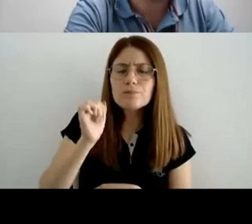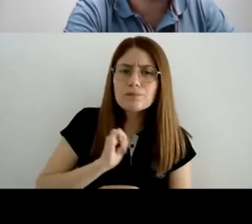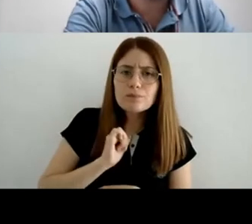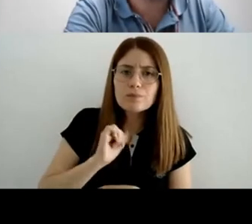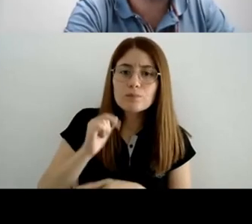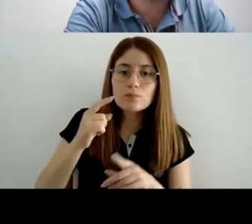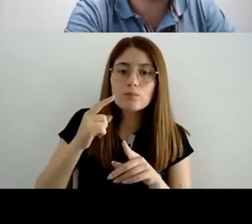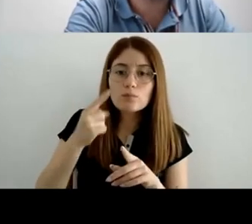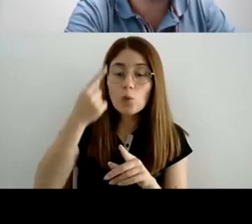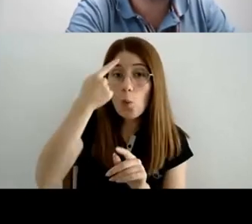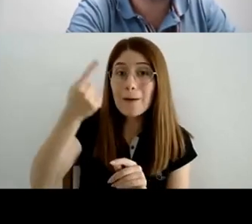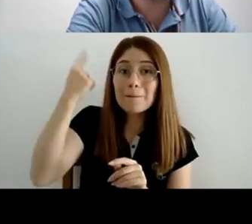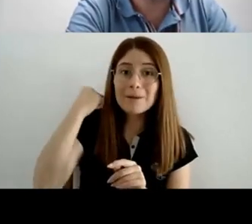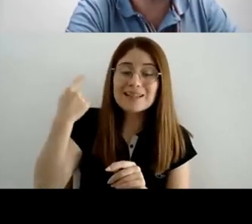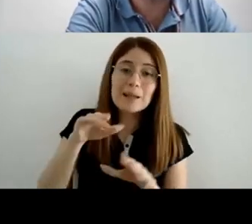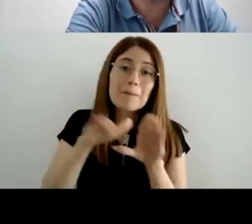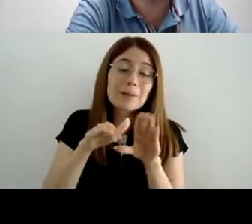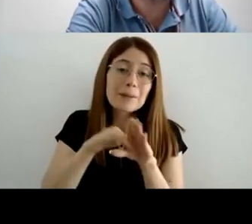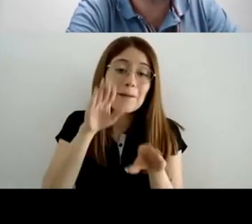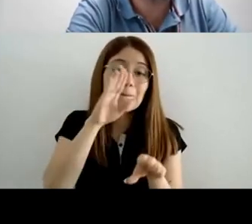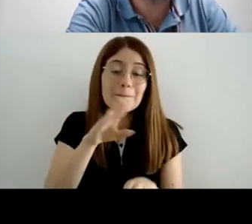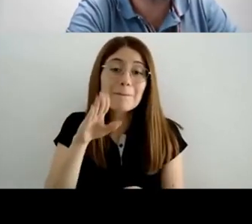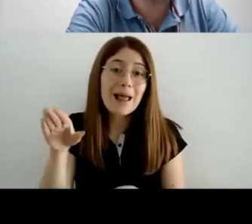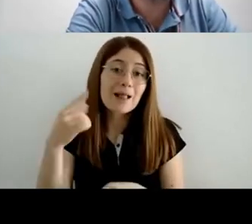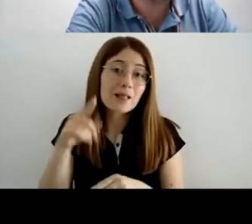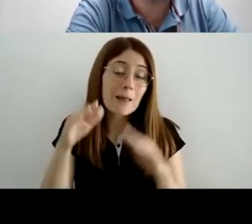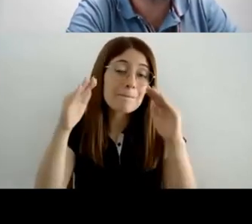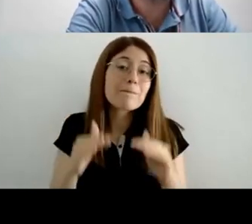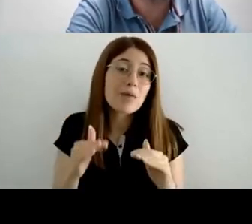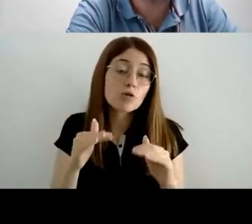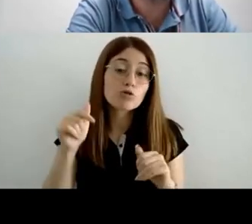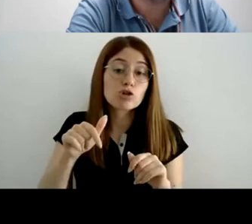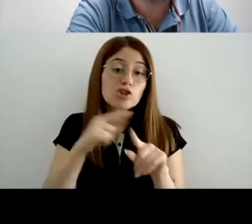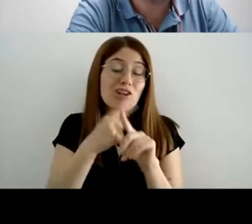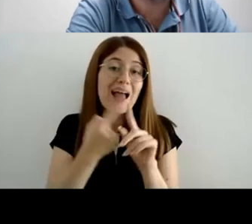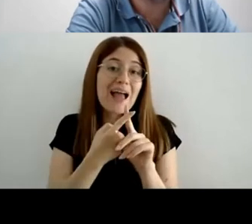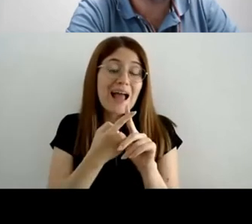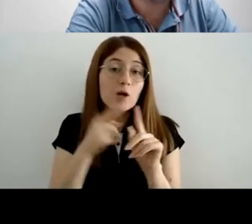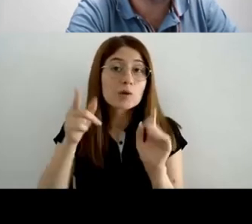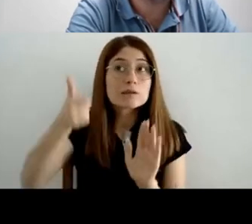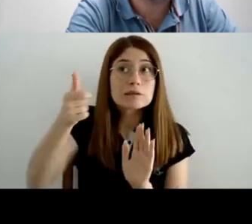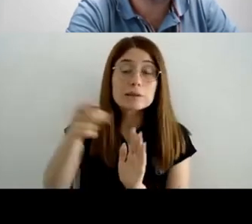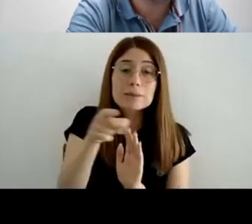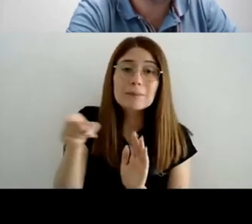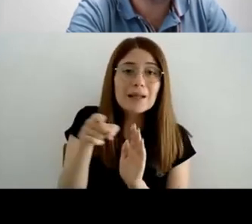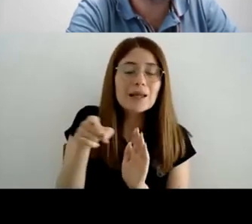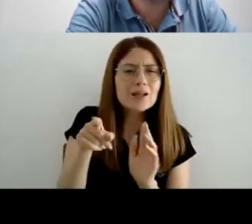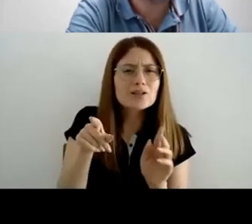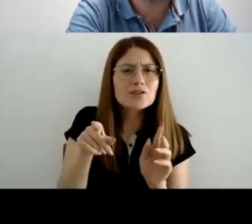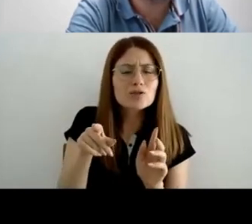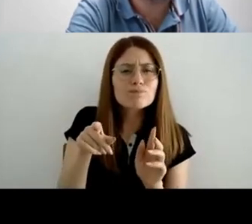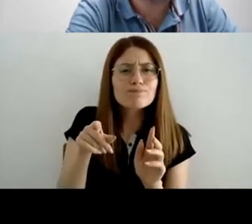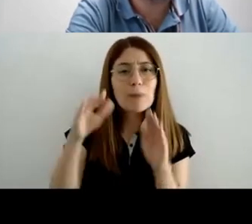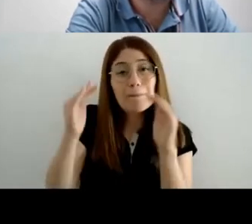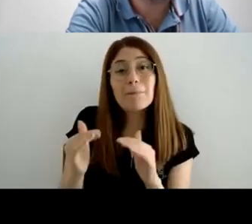ano anterior, a terem menos intervenções práticas para serem treinadores, que este ano, entre aspas, a empregabilidade deles fosse menor. Mas aquilo